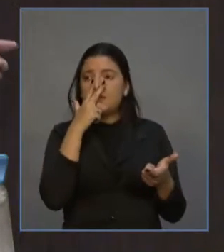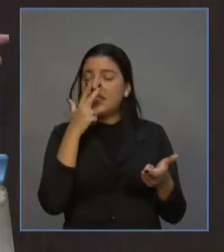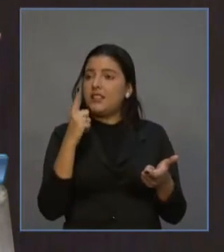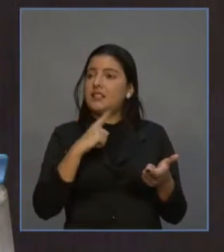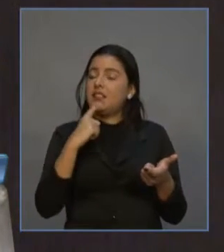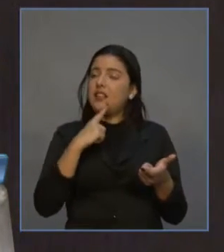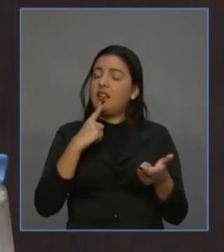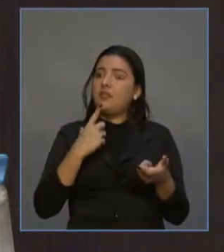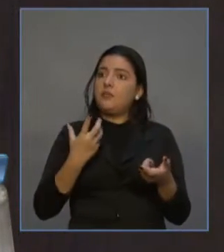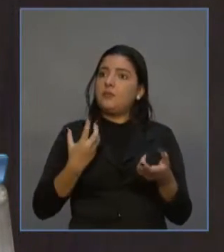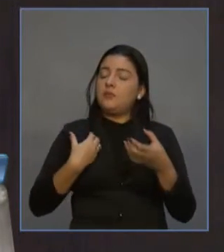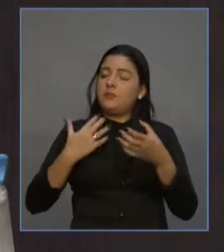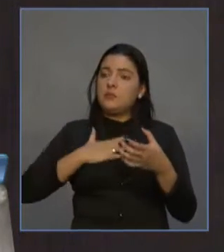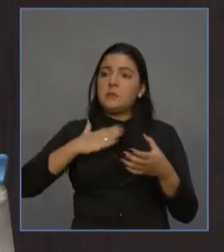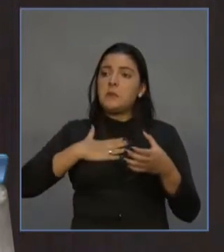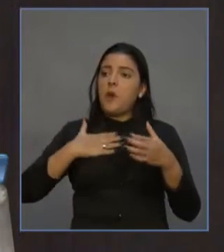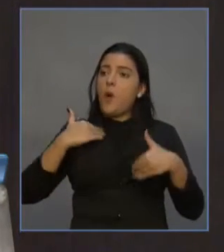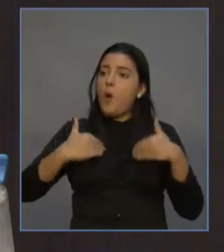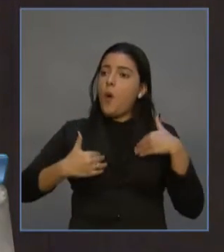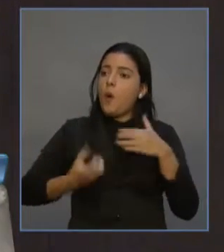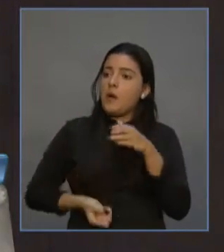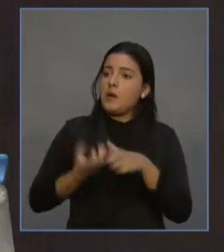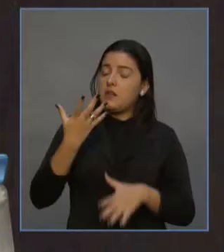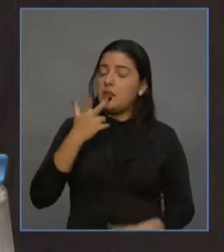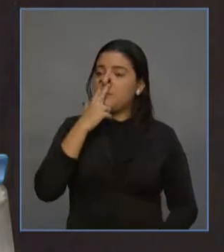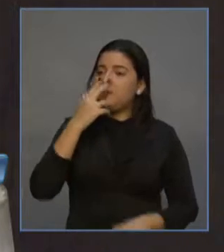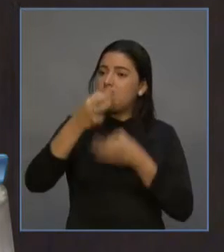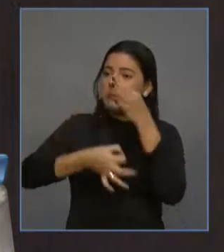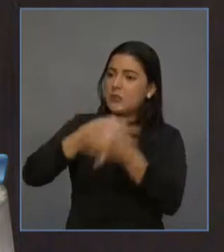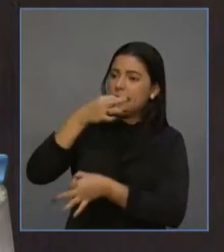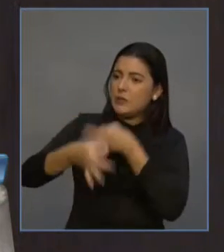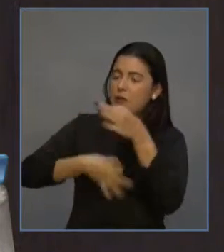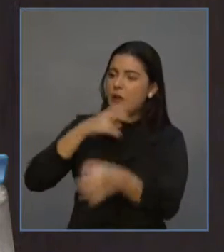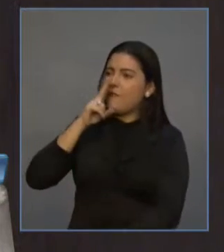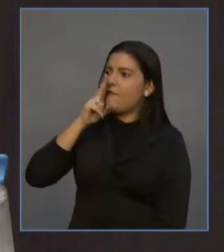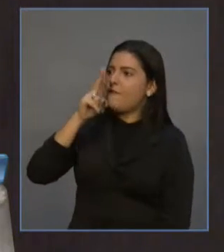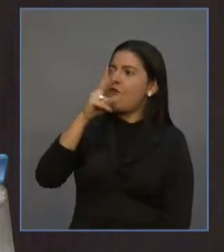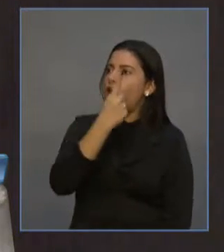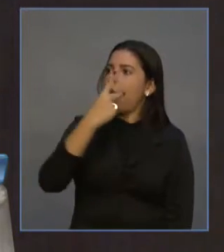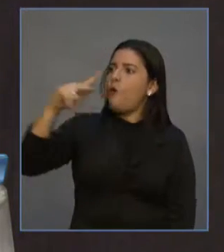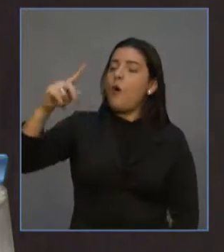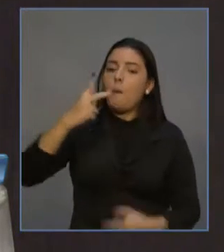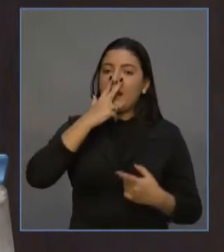desenvolvido, né, uma crítica feroz